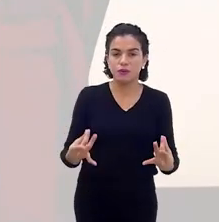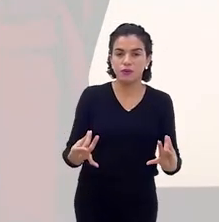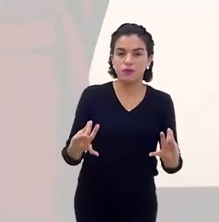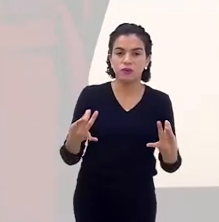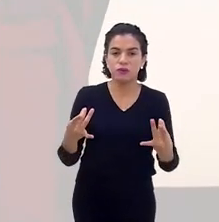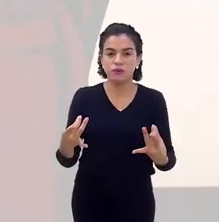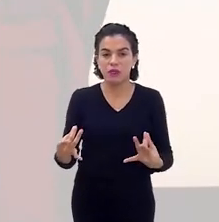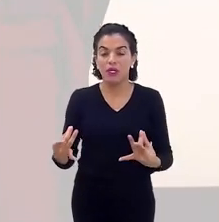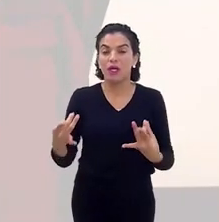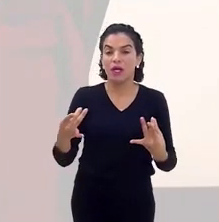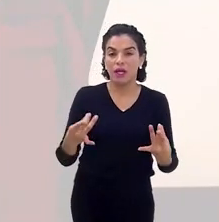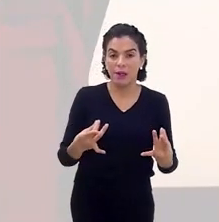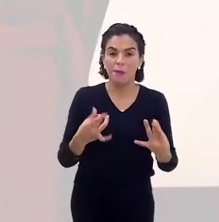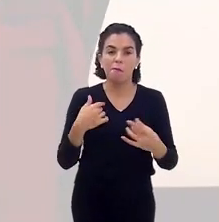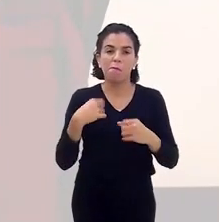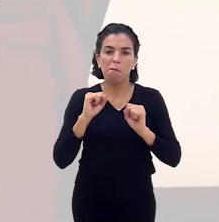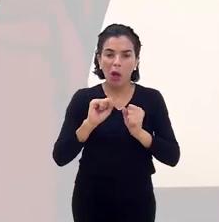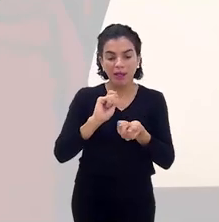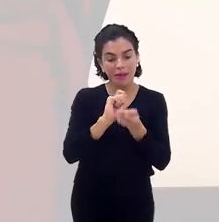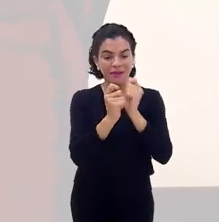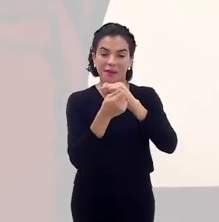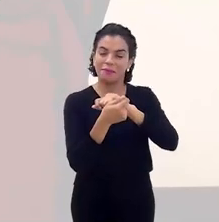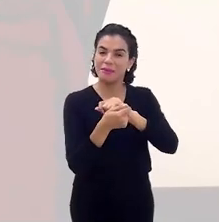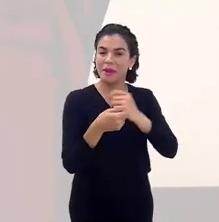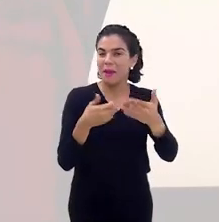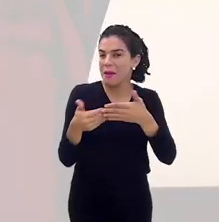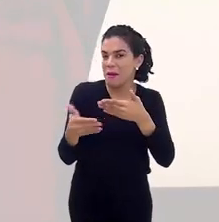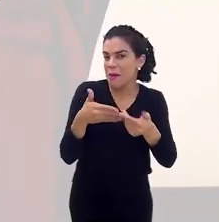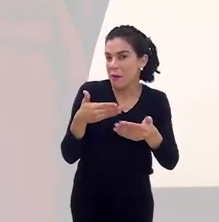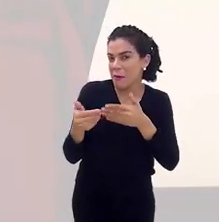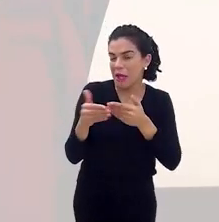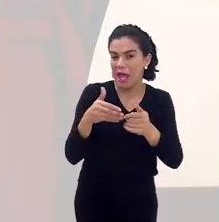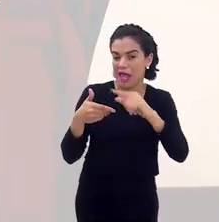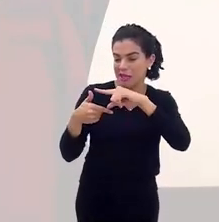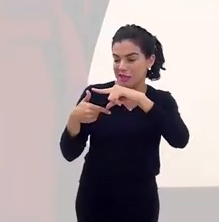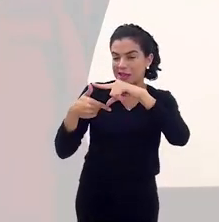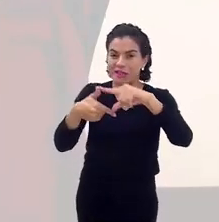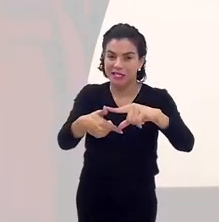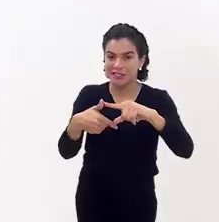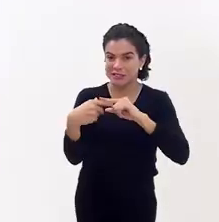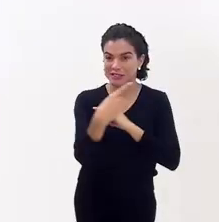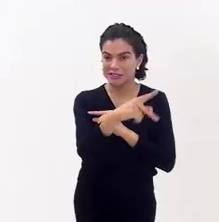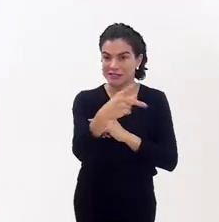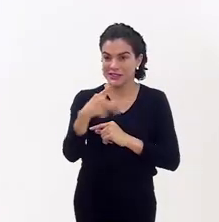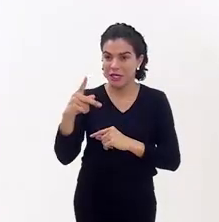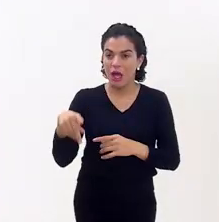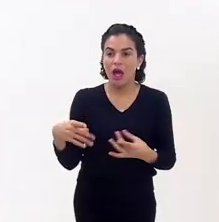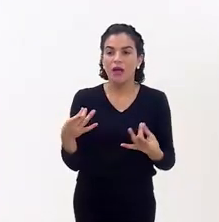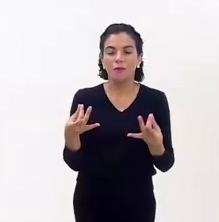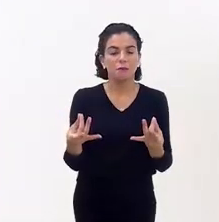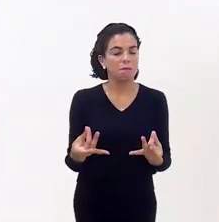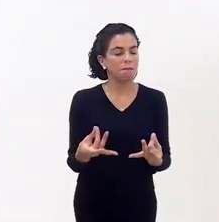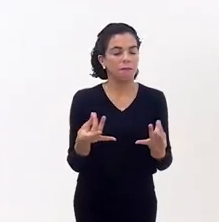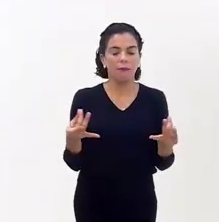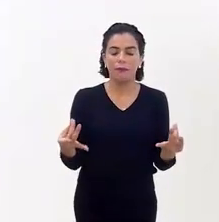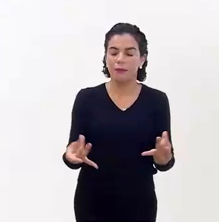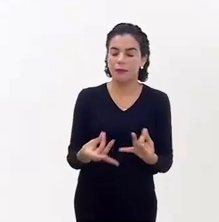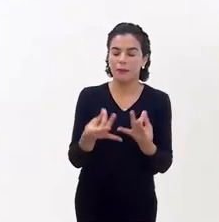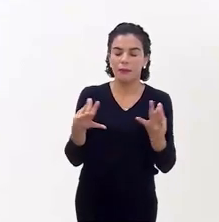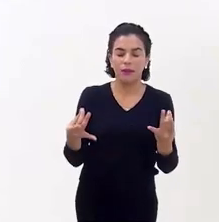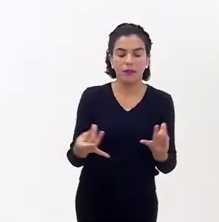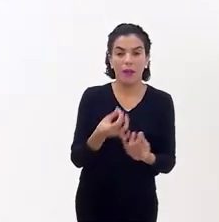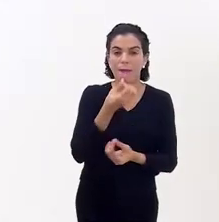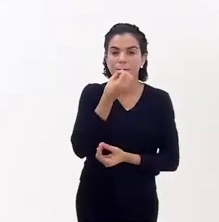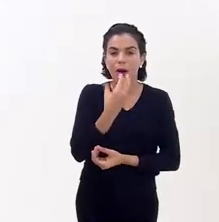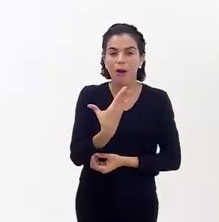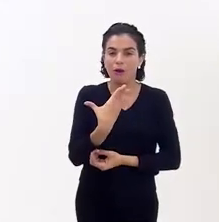si, elas são seculares, que a gente diz, que você pode adaptar para qualquer tradição sua. Meditar é muito bom, viu? E